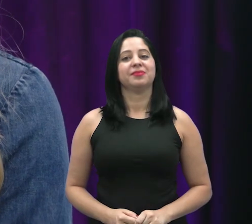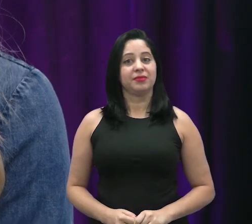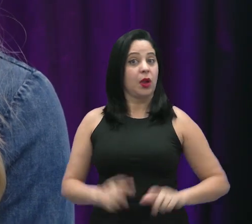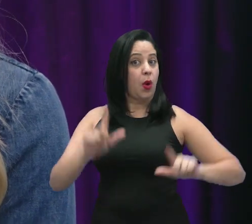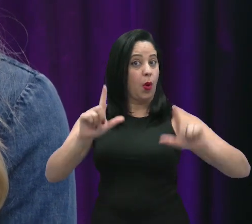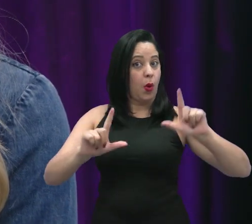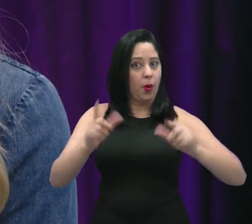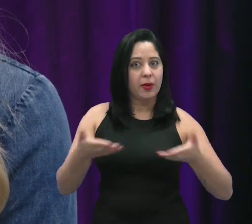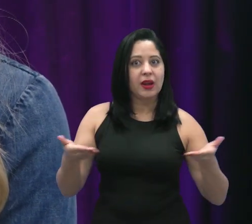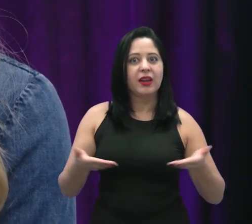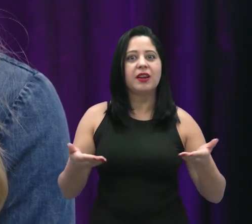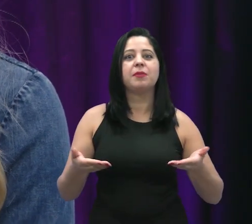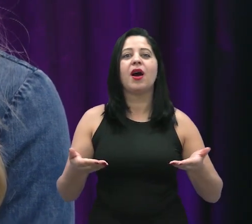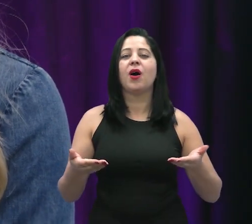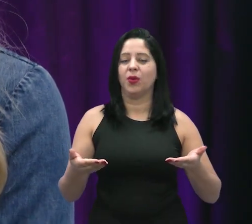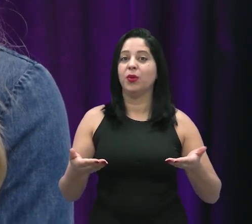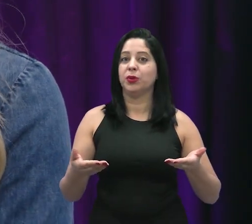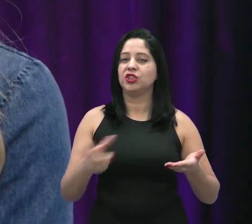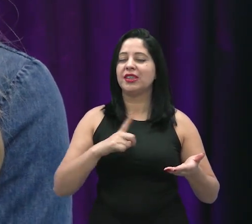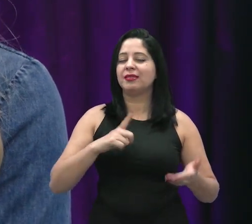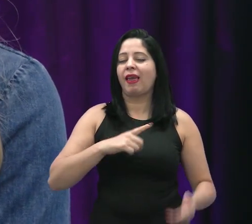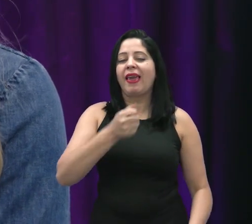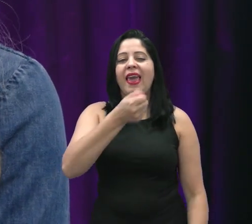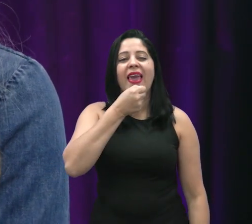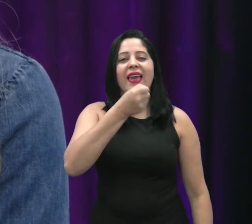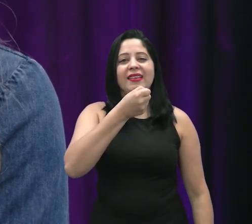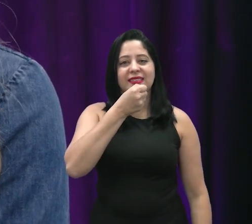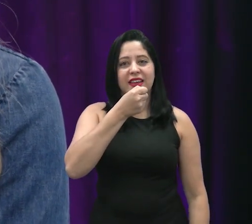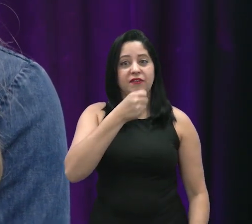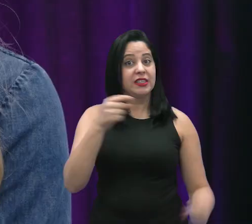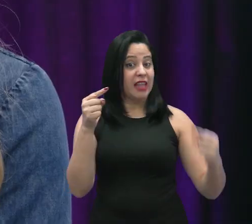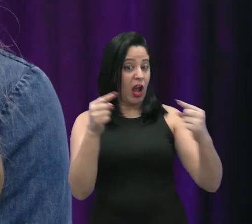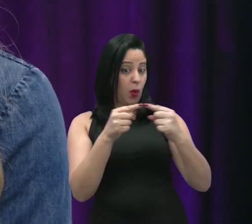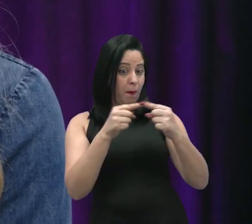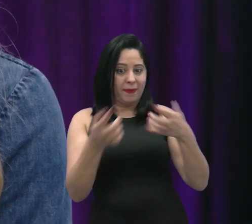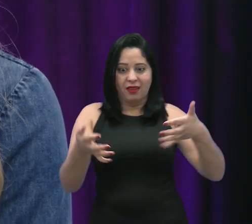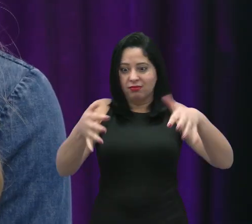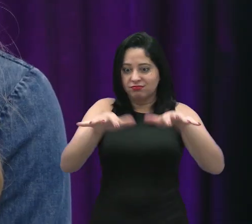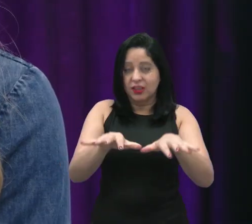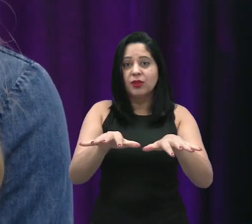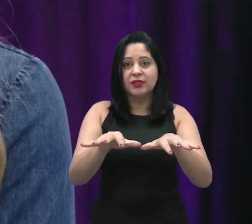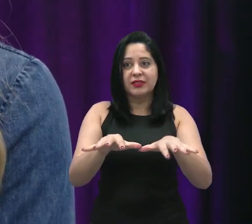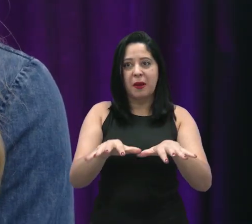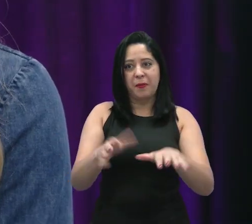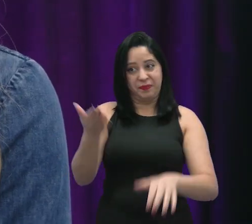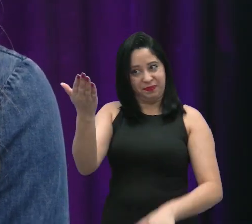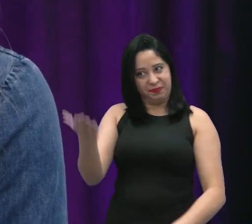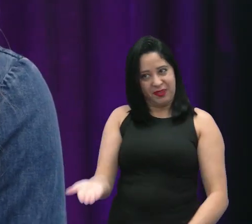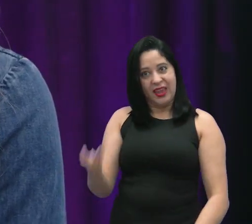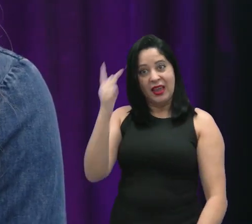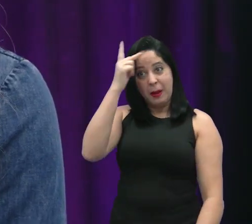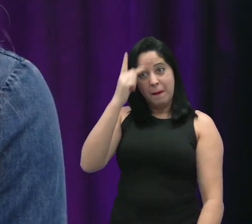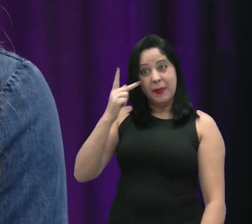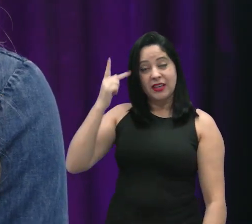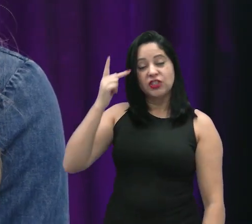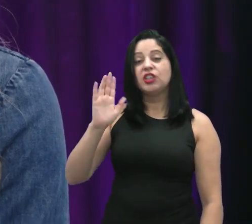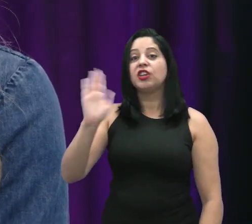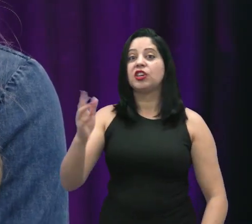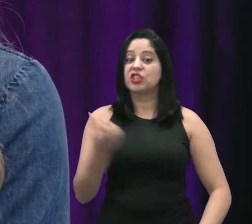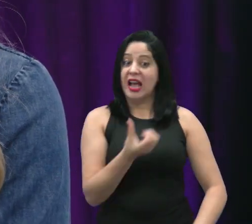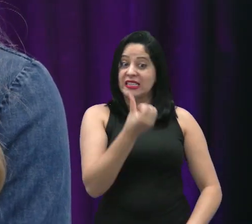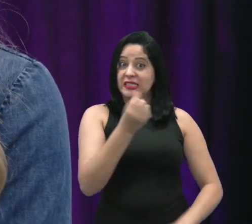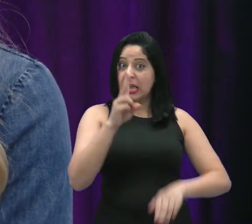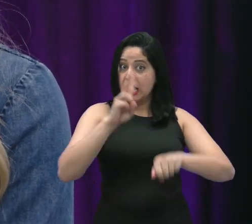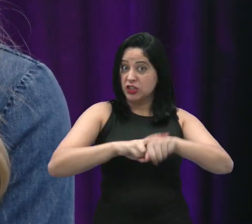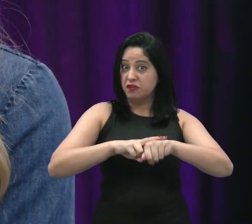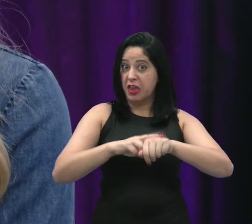O nosso programa de hoje começa com uma entrevista que tem tudo a ver com inclusão social. Fernando Petit está no 6º